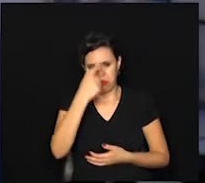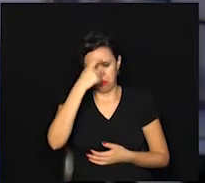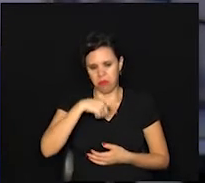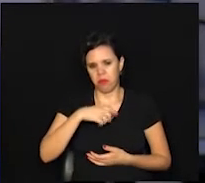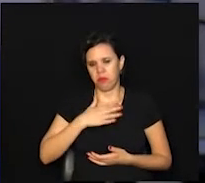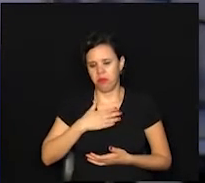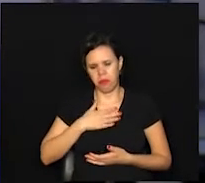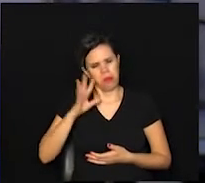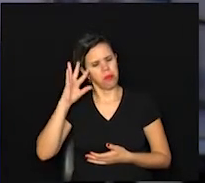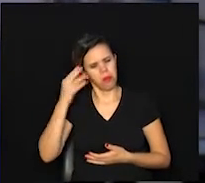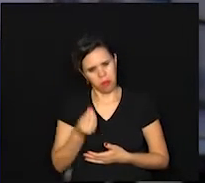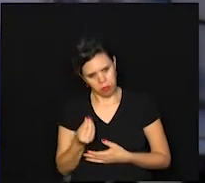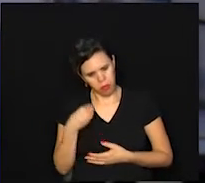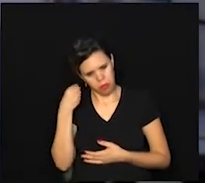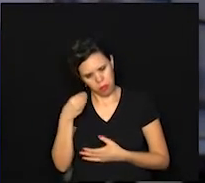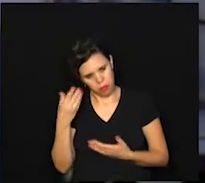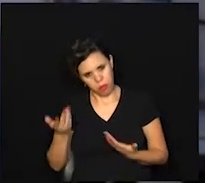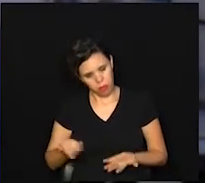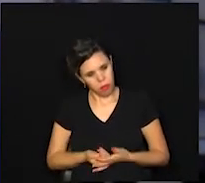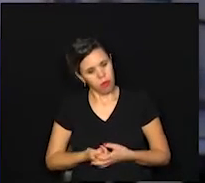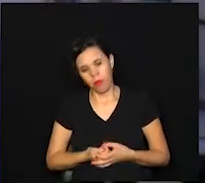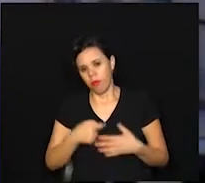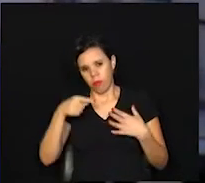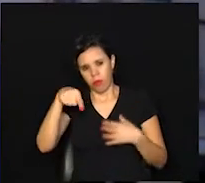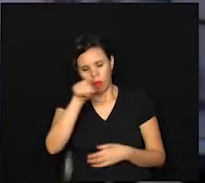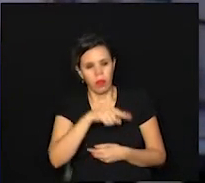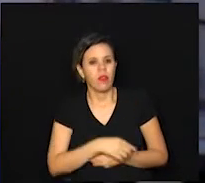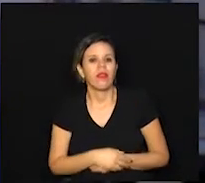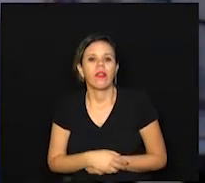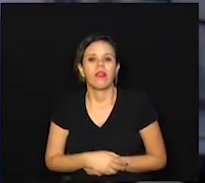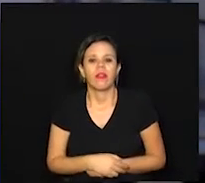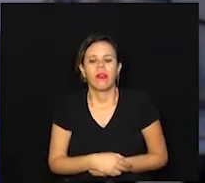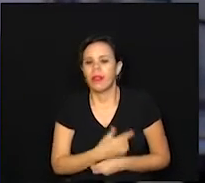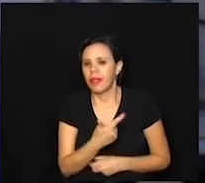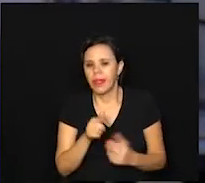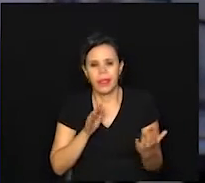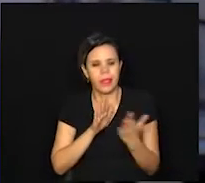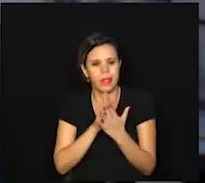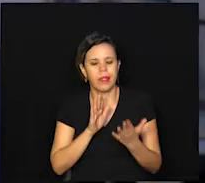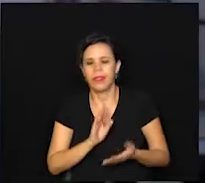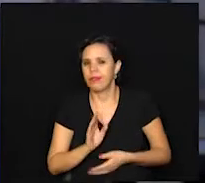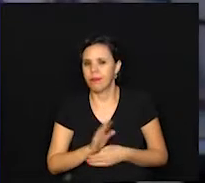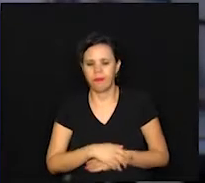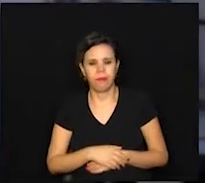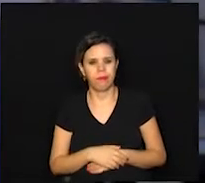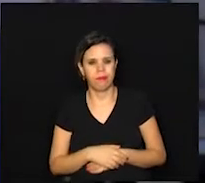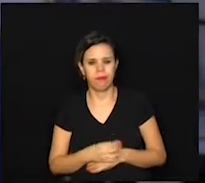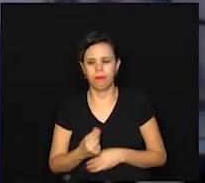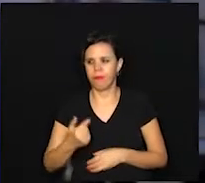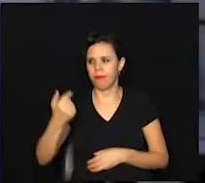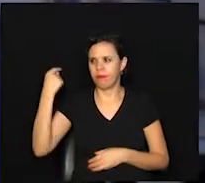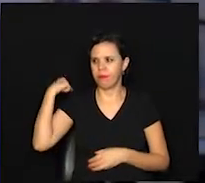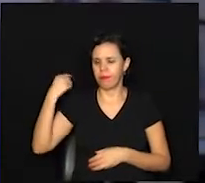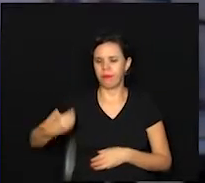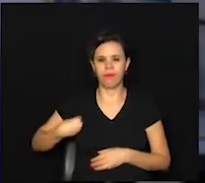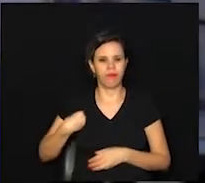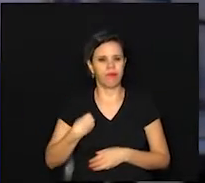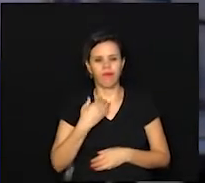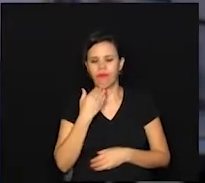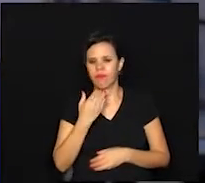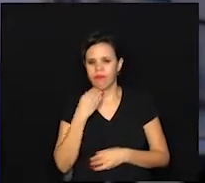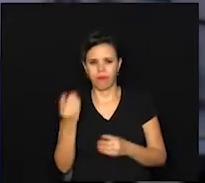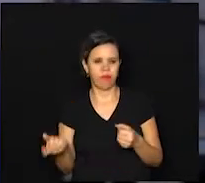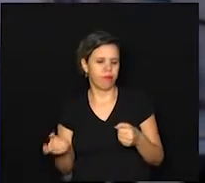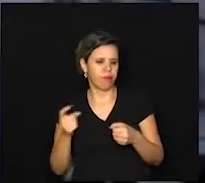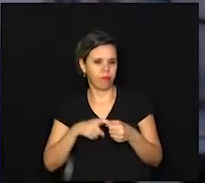meu entendimento, tá? Quando você não enfrenta de frente, o passado mal resolvido ele volta.